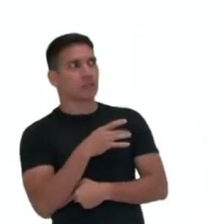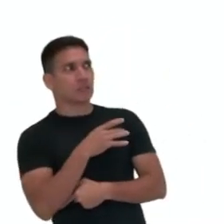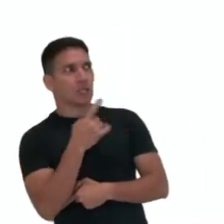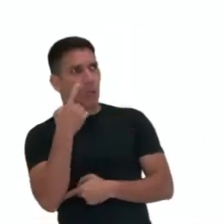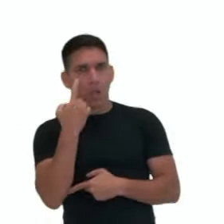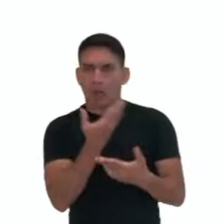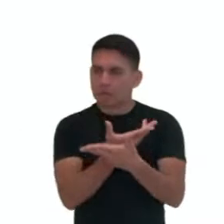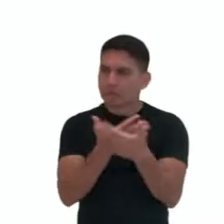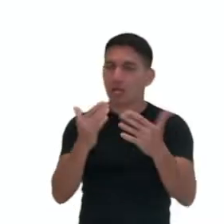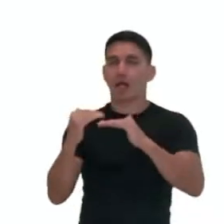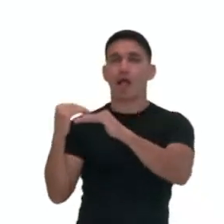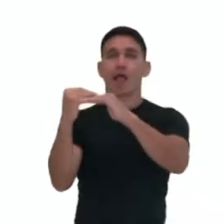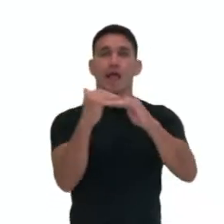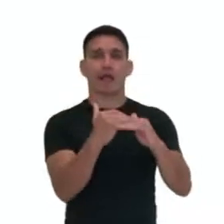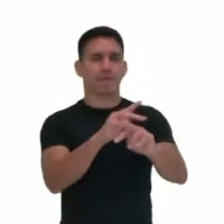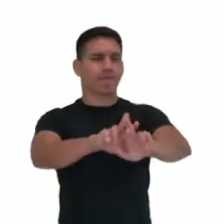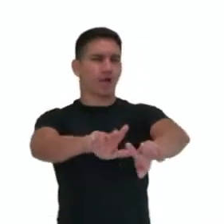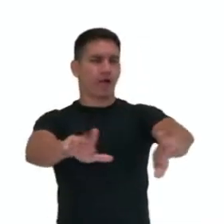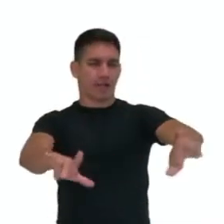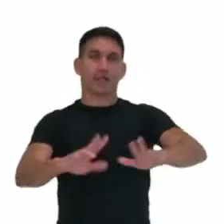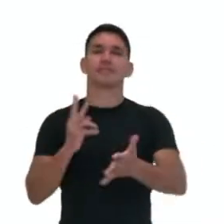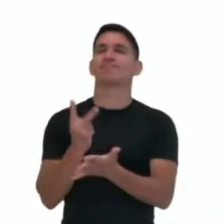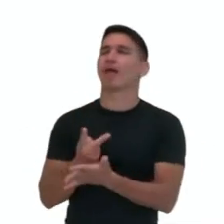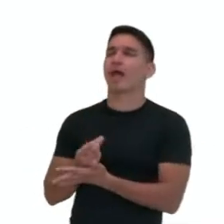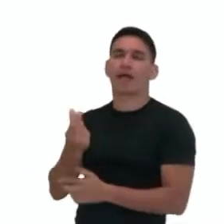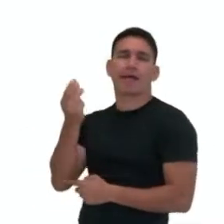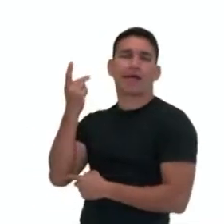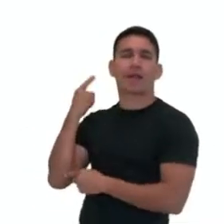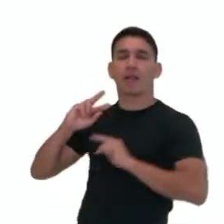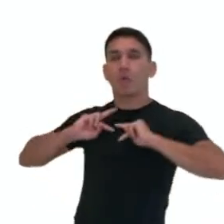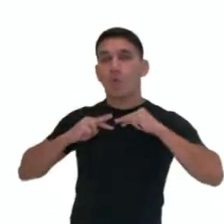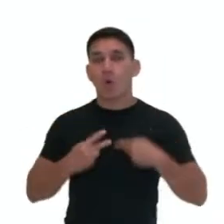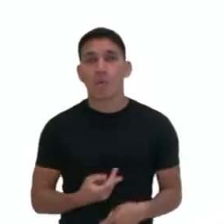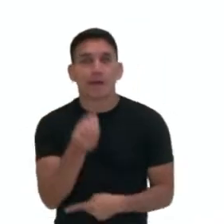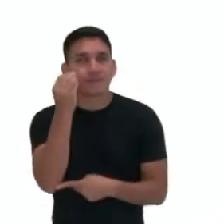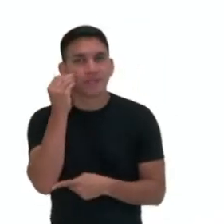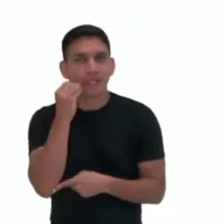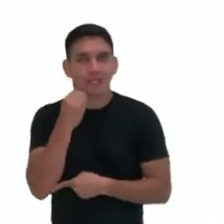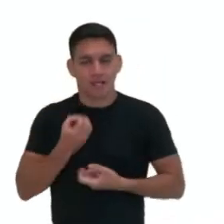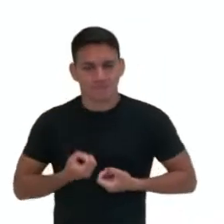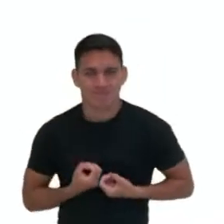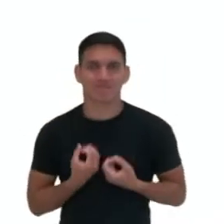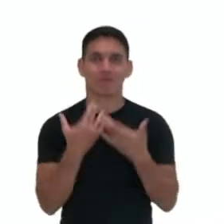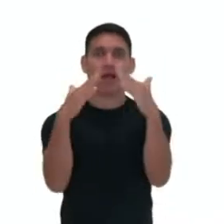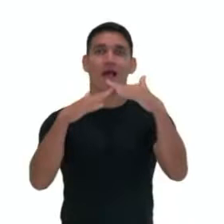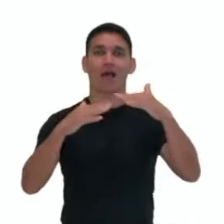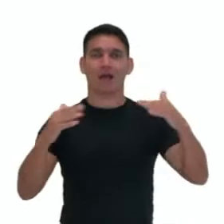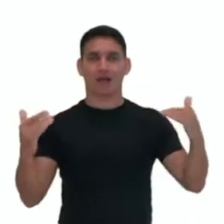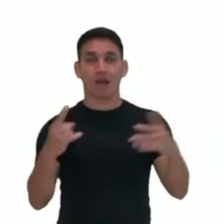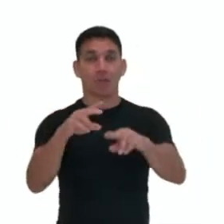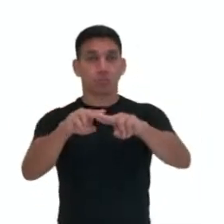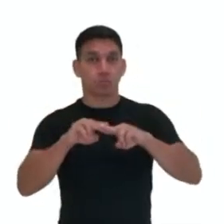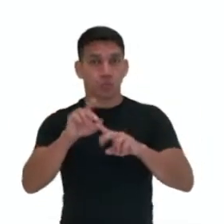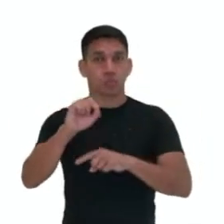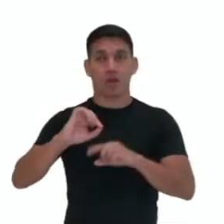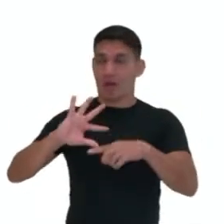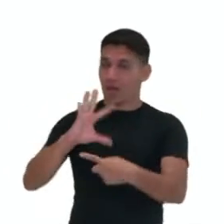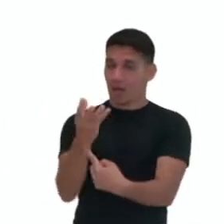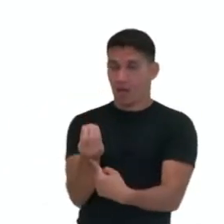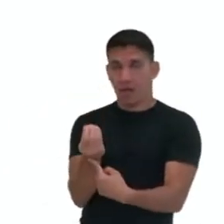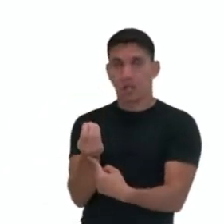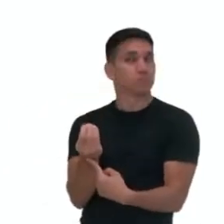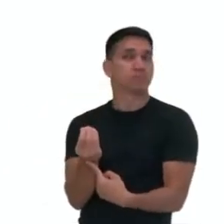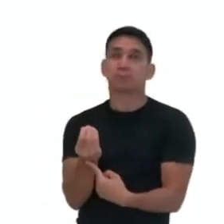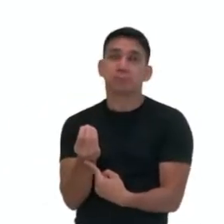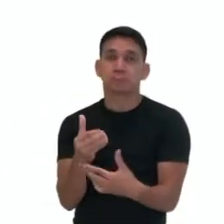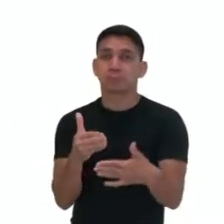equilíbrio, etc. Desde sempre, o ser humano buscou expressar-se esteticamente, por isso a arte é